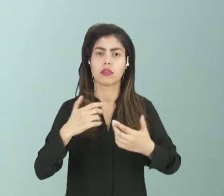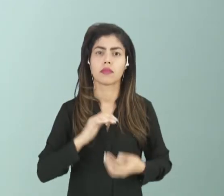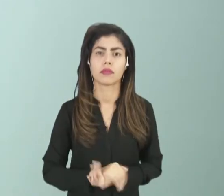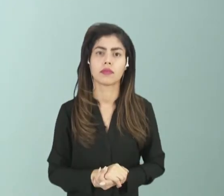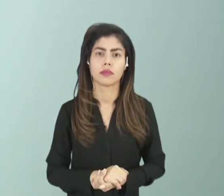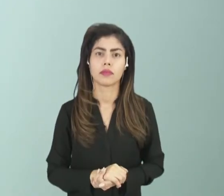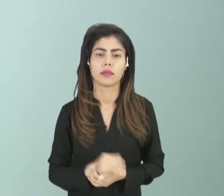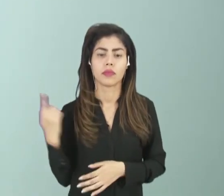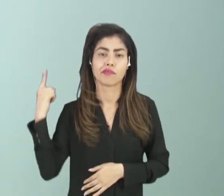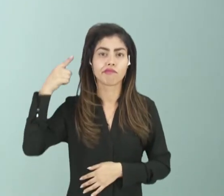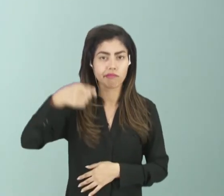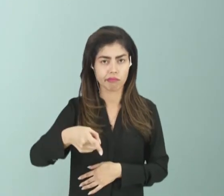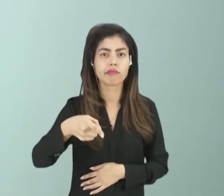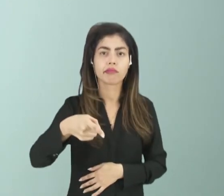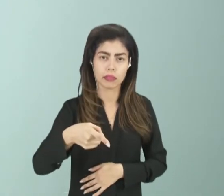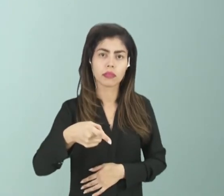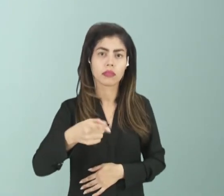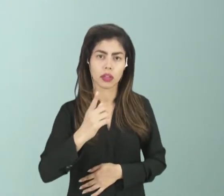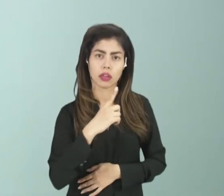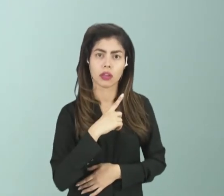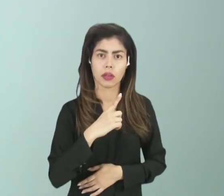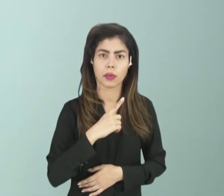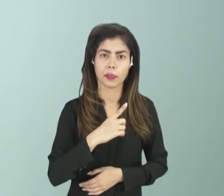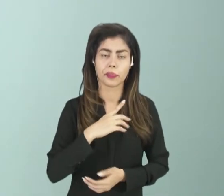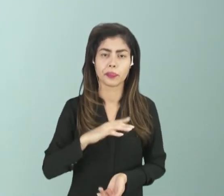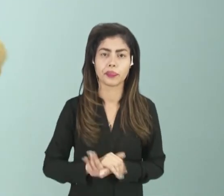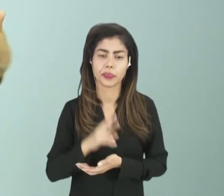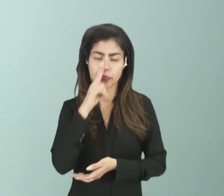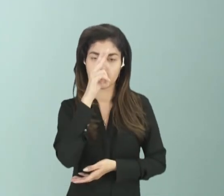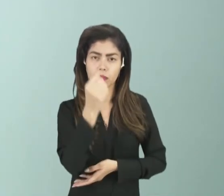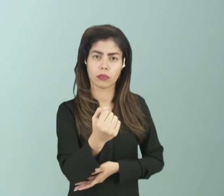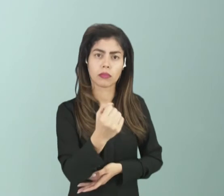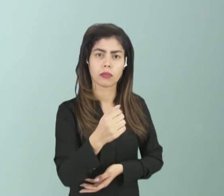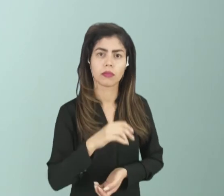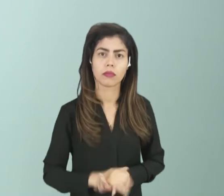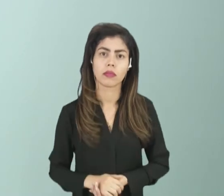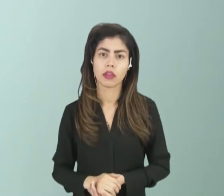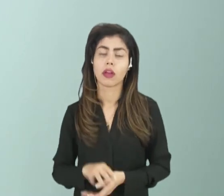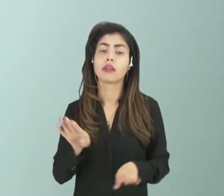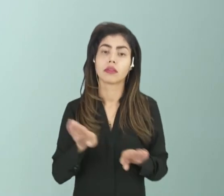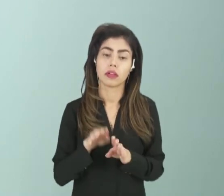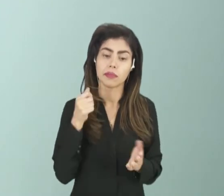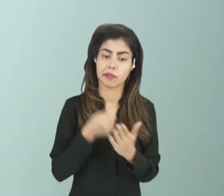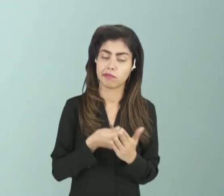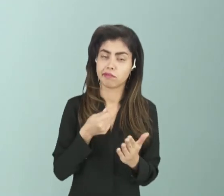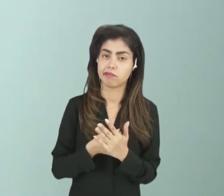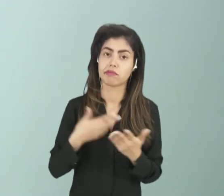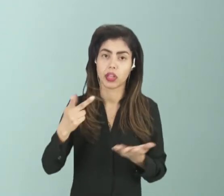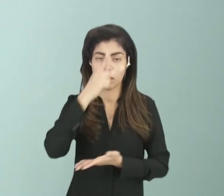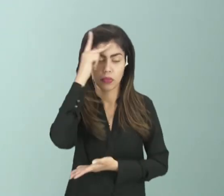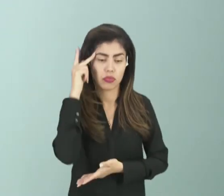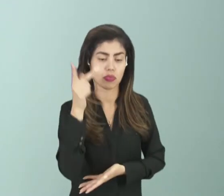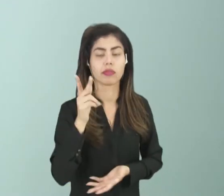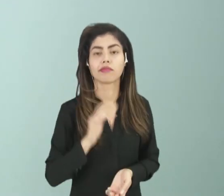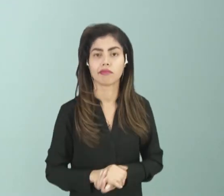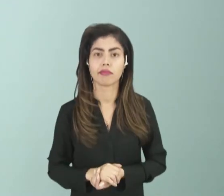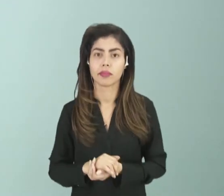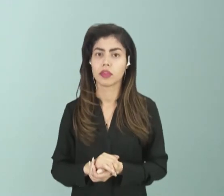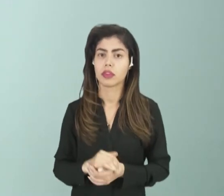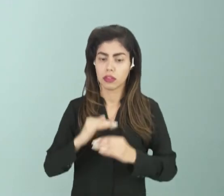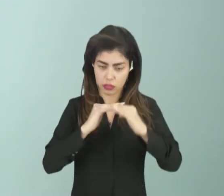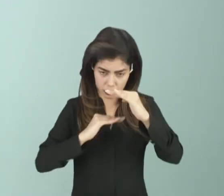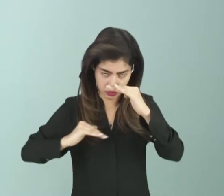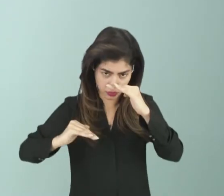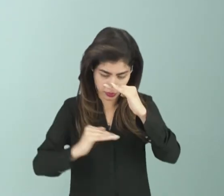os dominantes que desejam perseverar-se no poder e os dominados que resistem à sua condição de